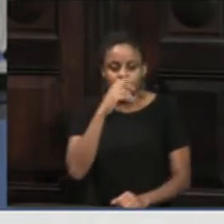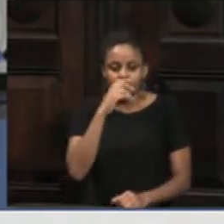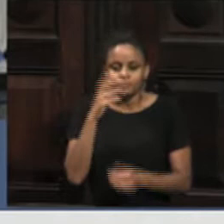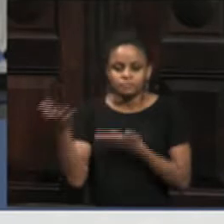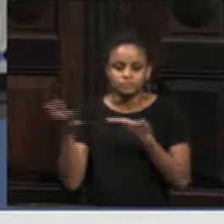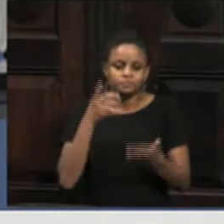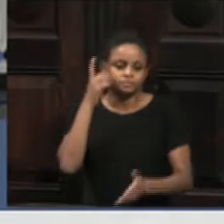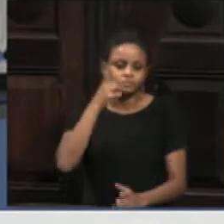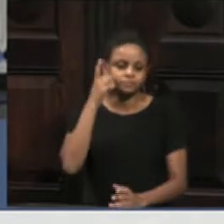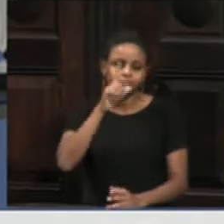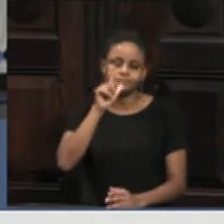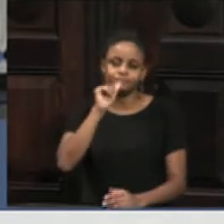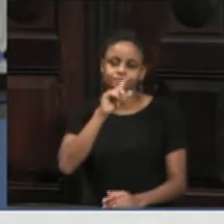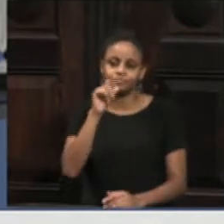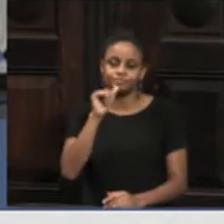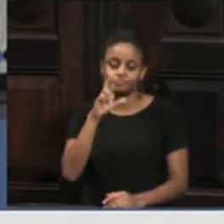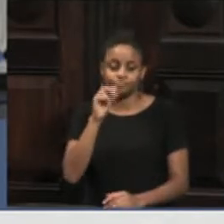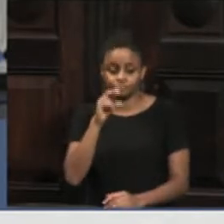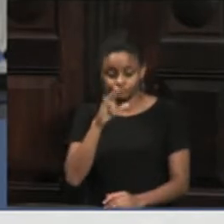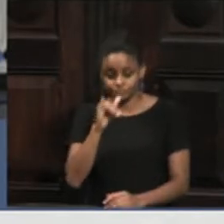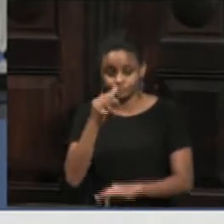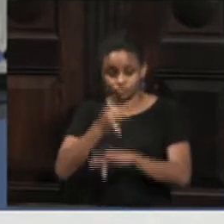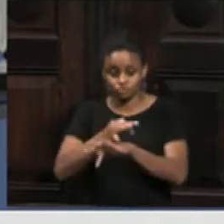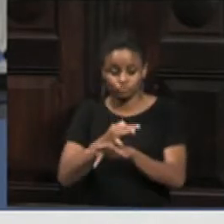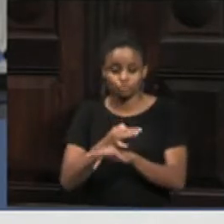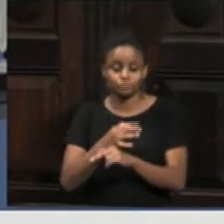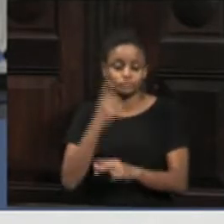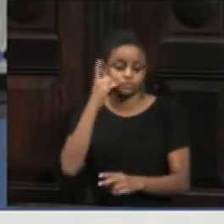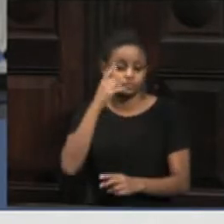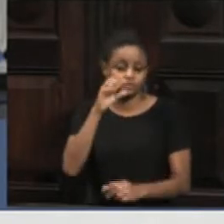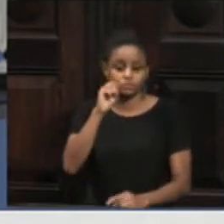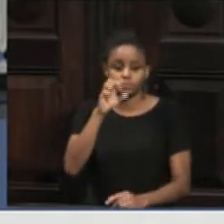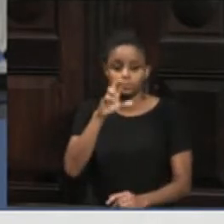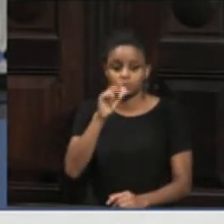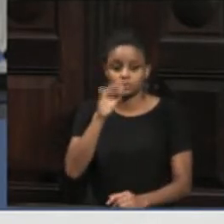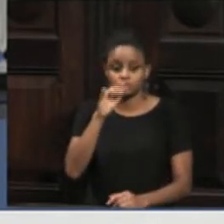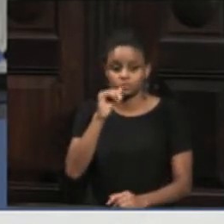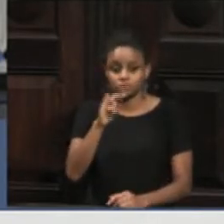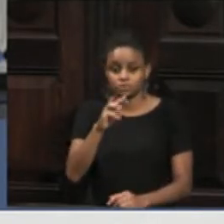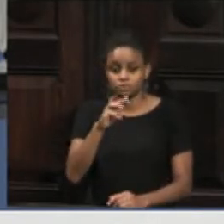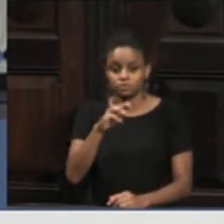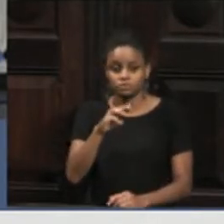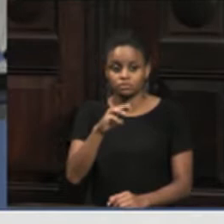Mink. Deputado Flávio Serafini.